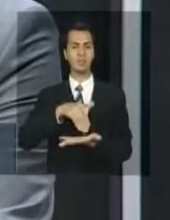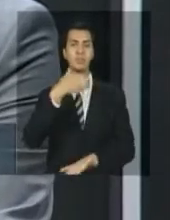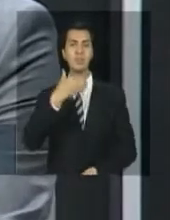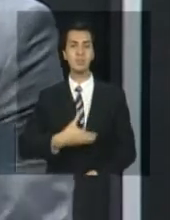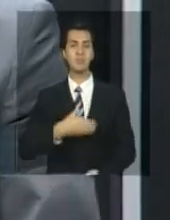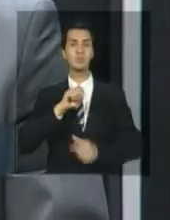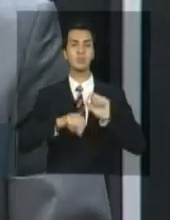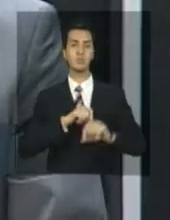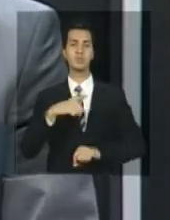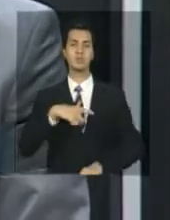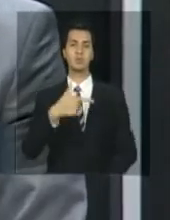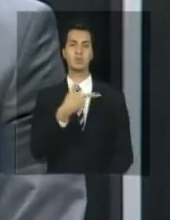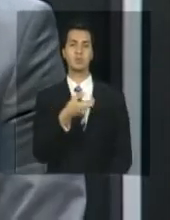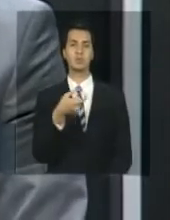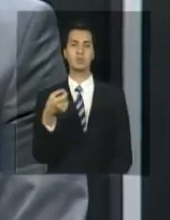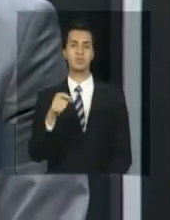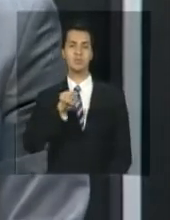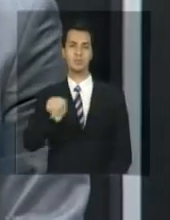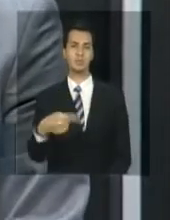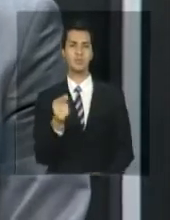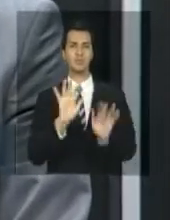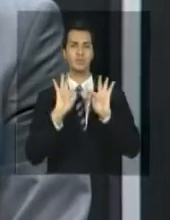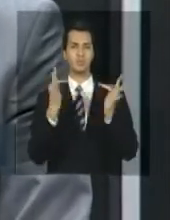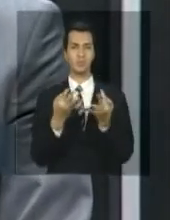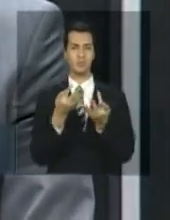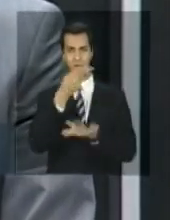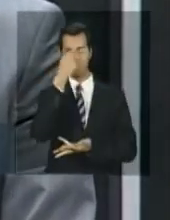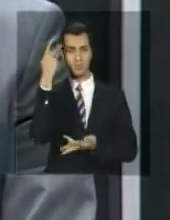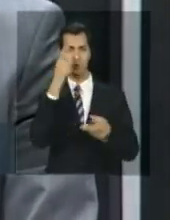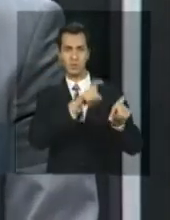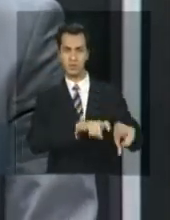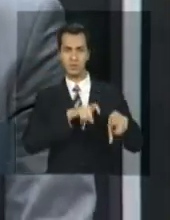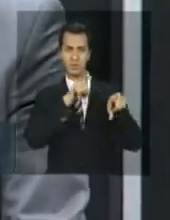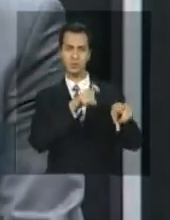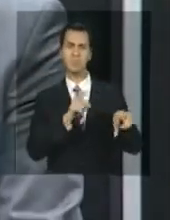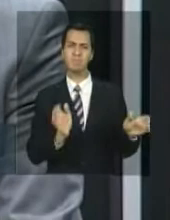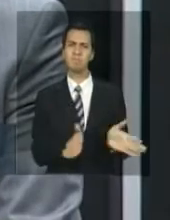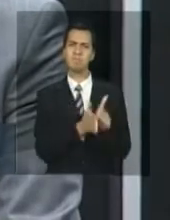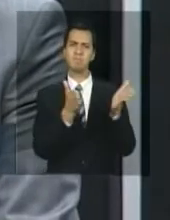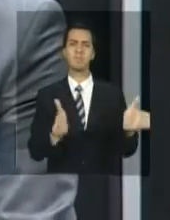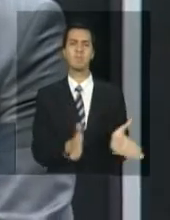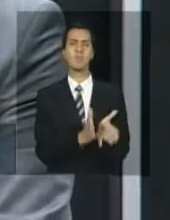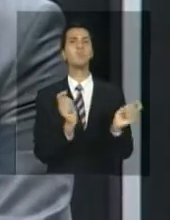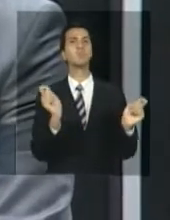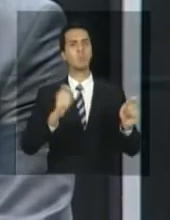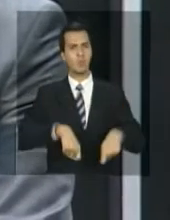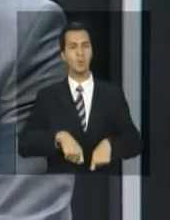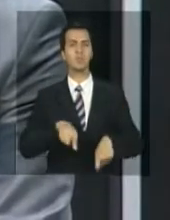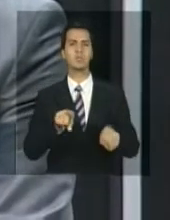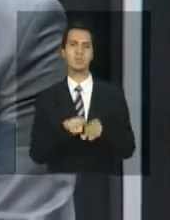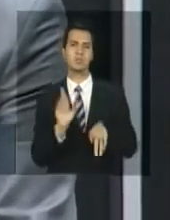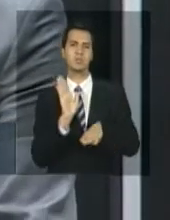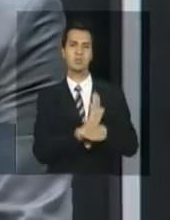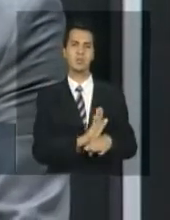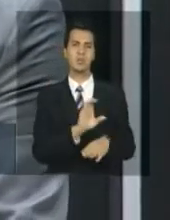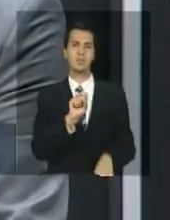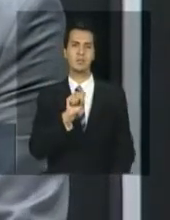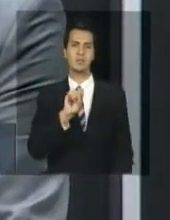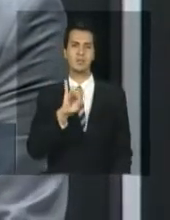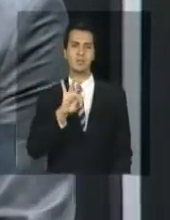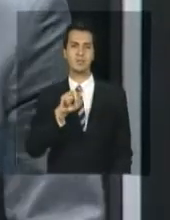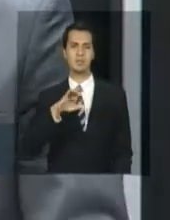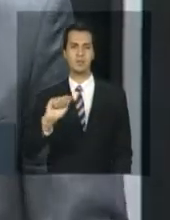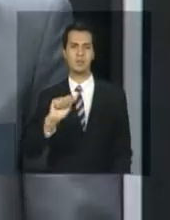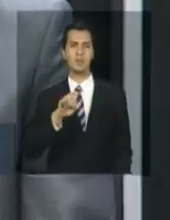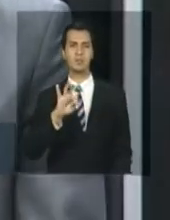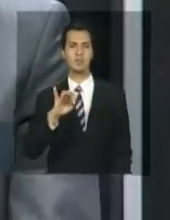mil famílias de agricultores familiares extremamente pobres estejam recebendo assistência técnica para